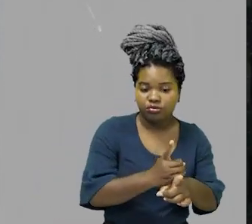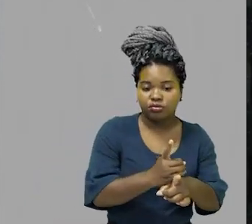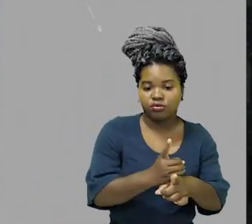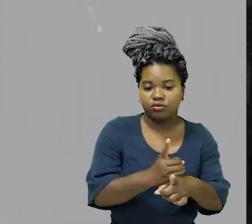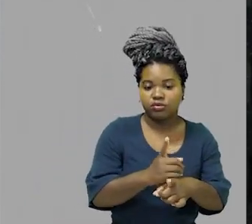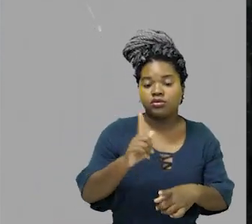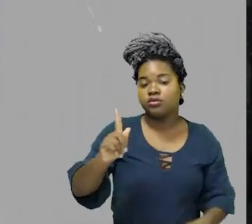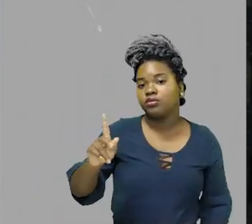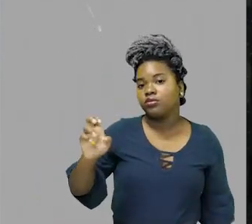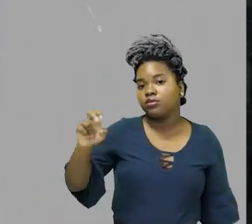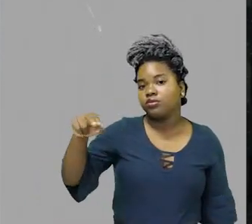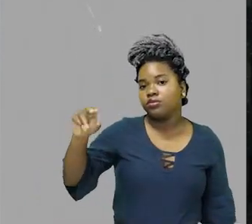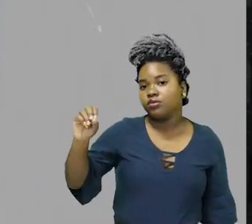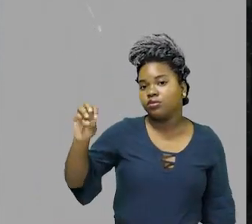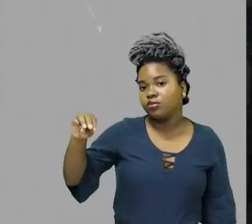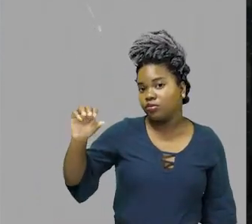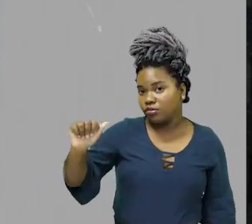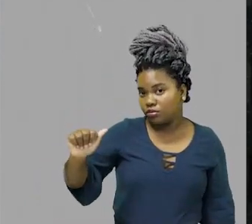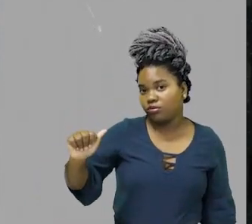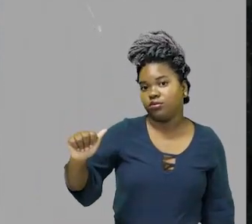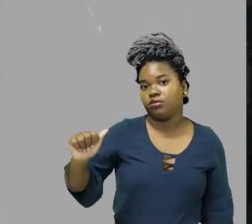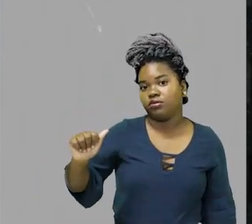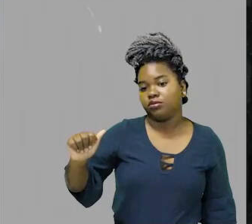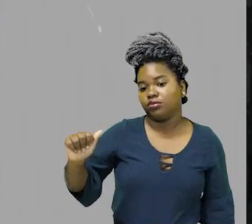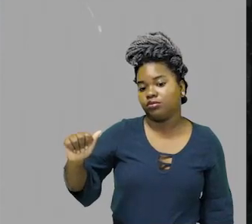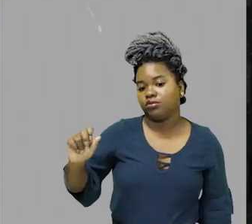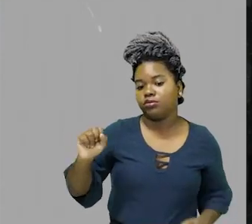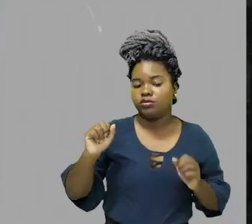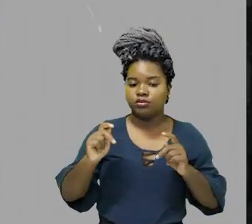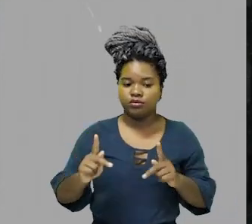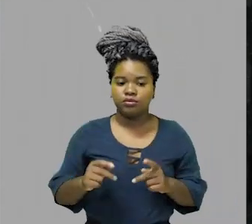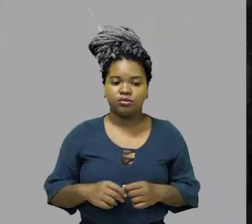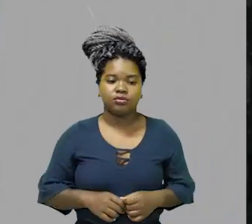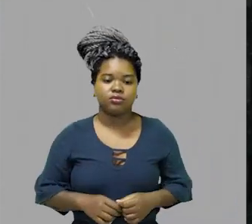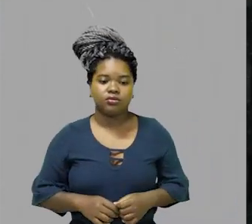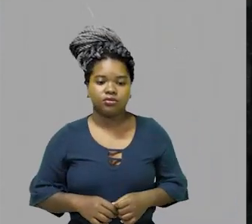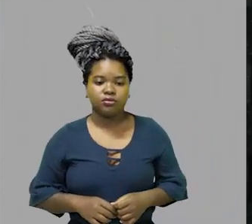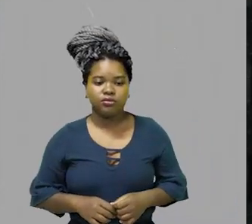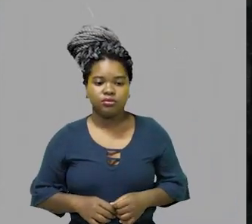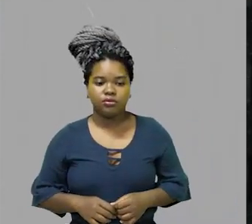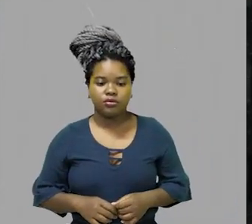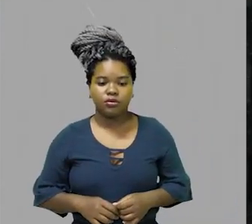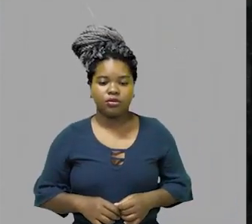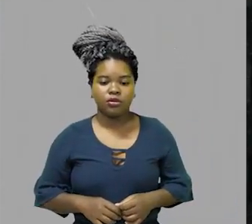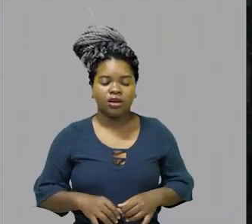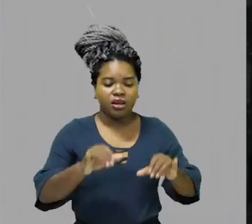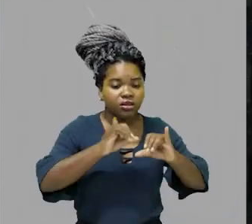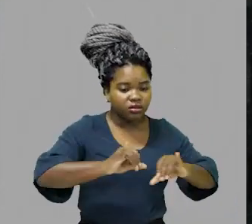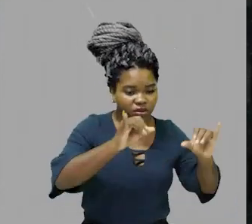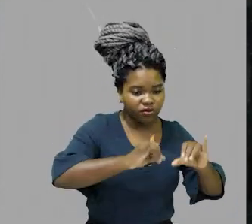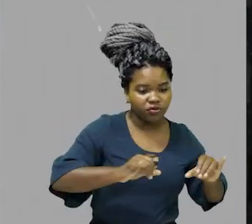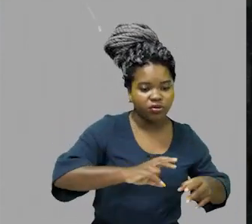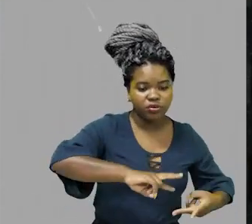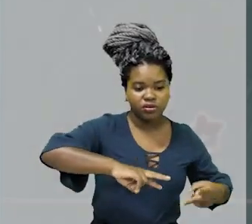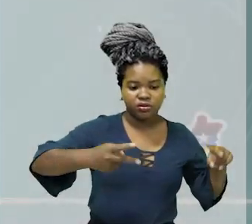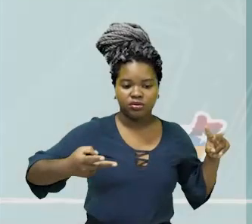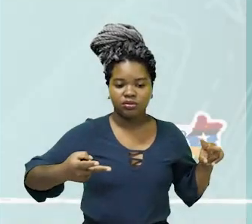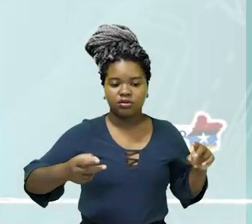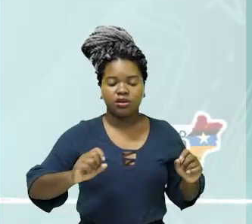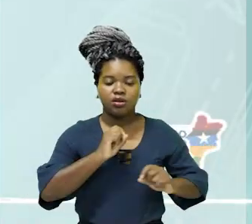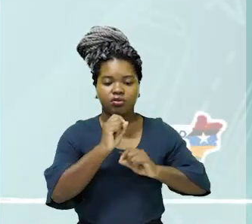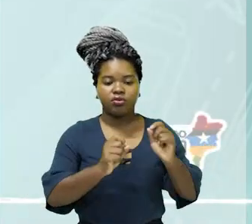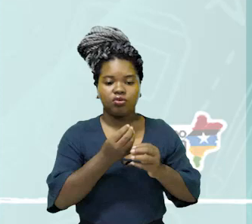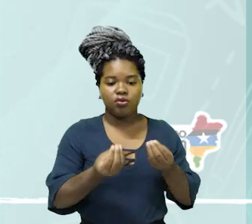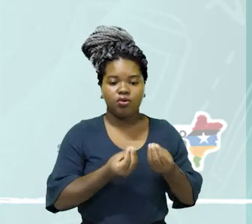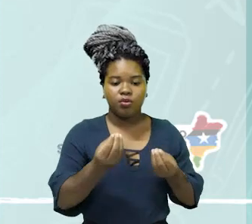o genoma do indivíduo, e não o código genético. Ok? E esse código código genético ele é lido dessa maneira. De